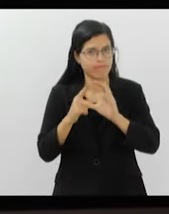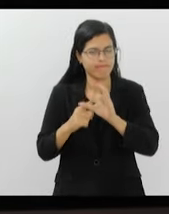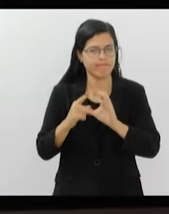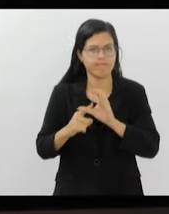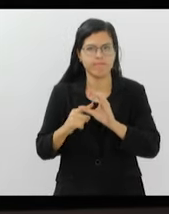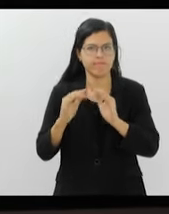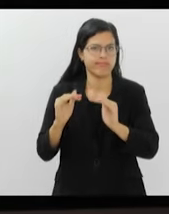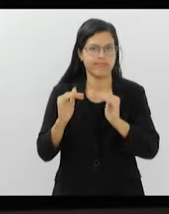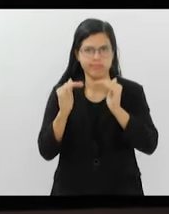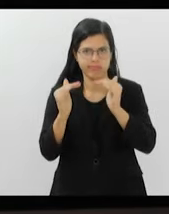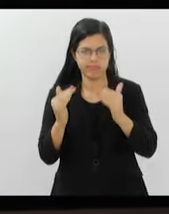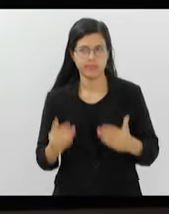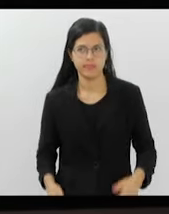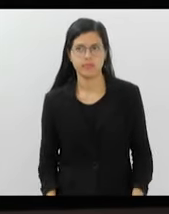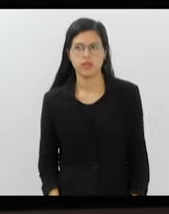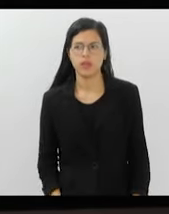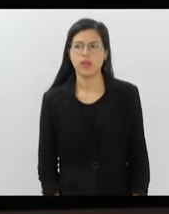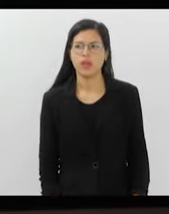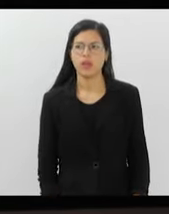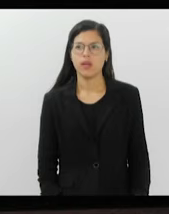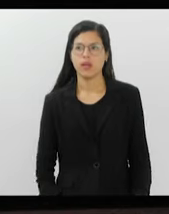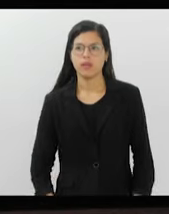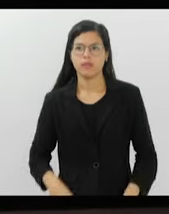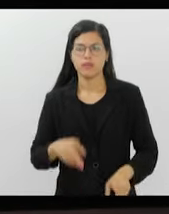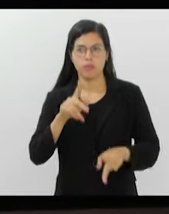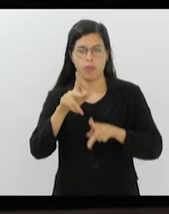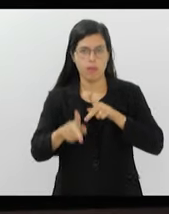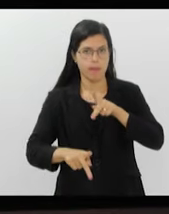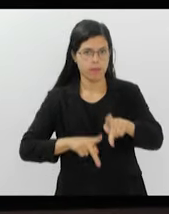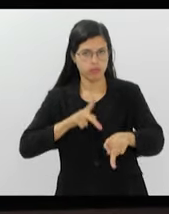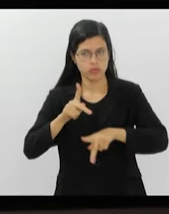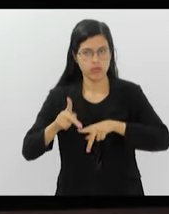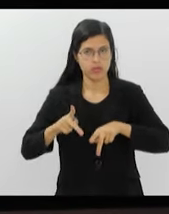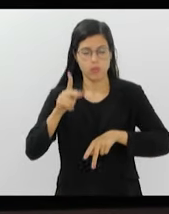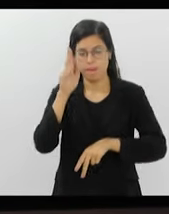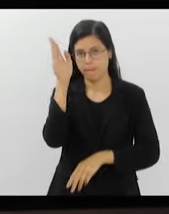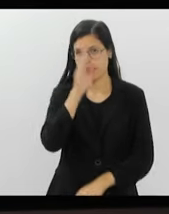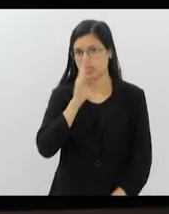comunismo e essa população a população